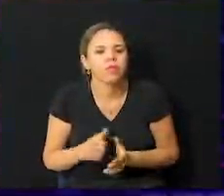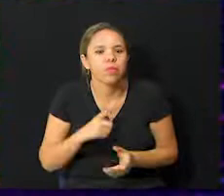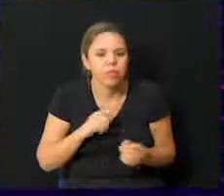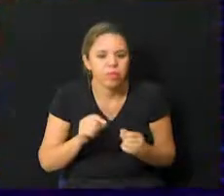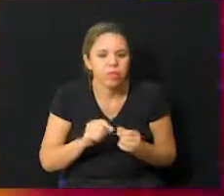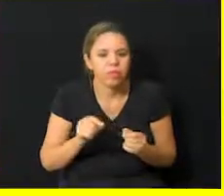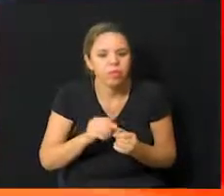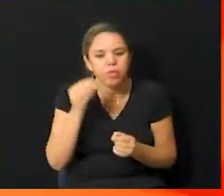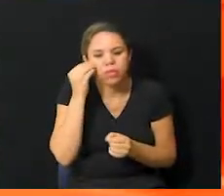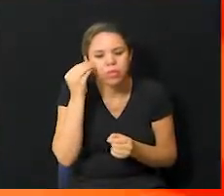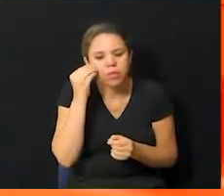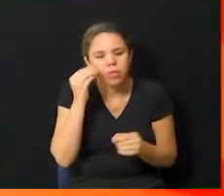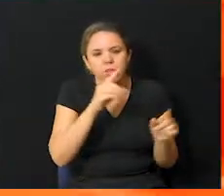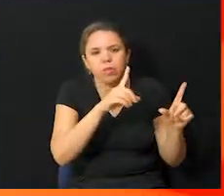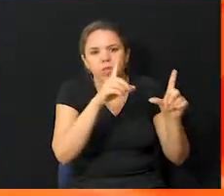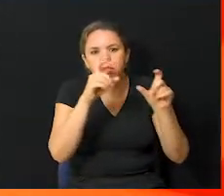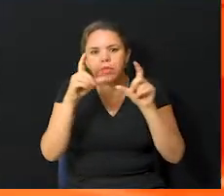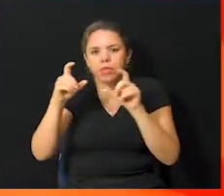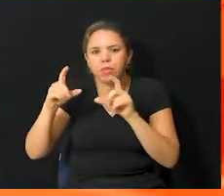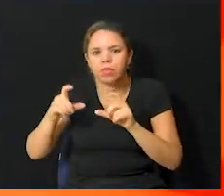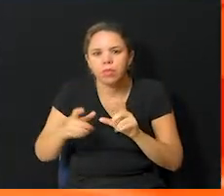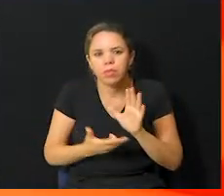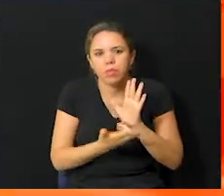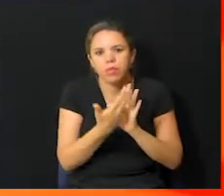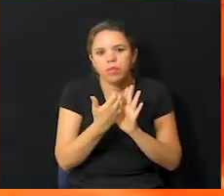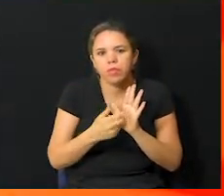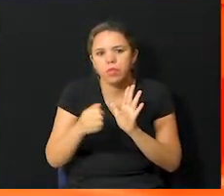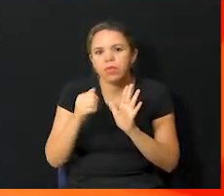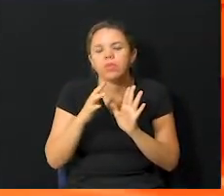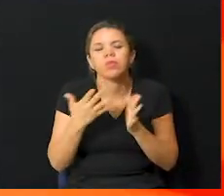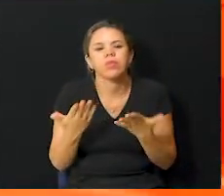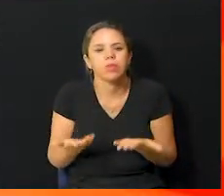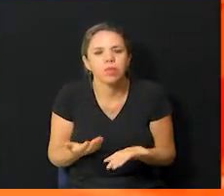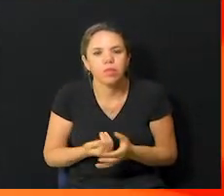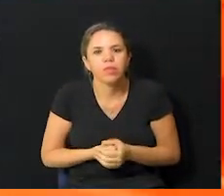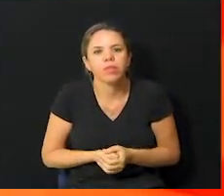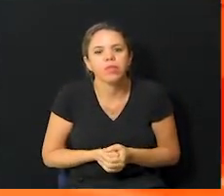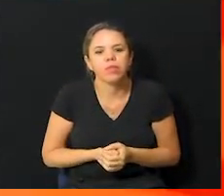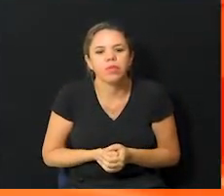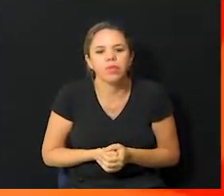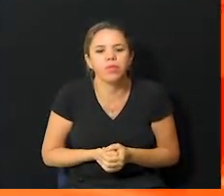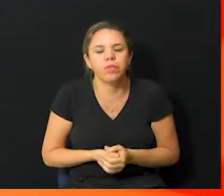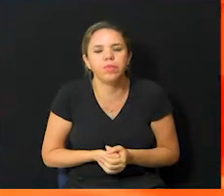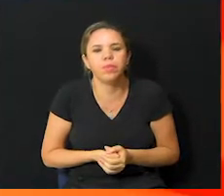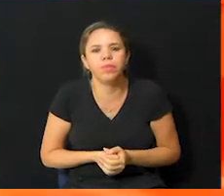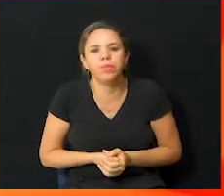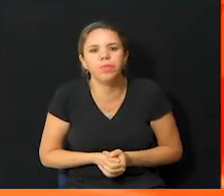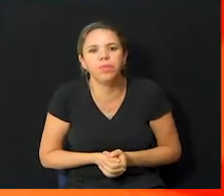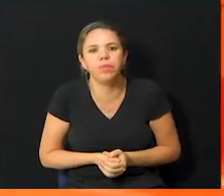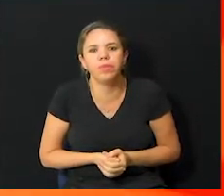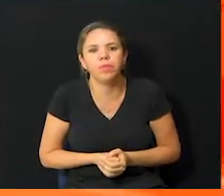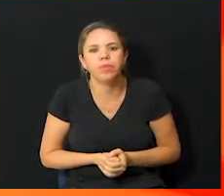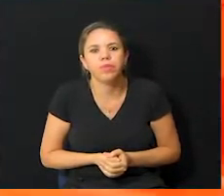feito uns experimentos com fotografia, com desenho, artes visuais e